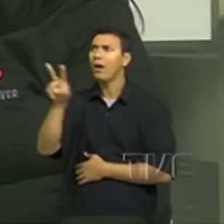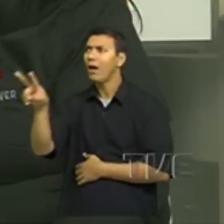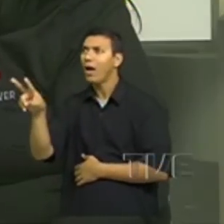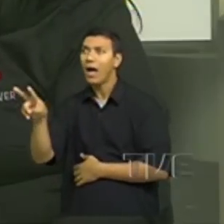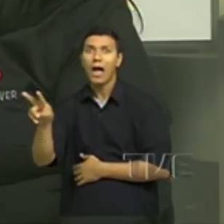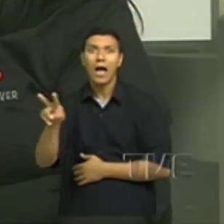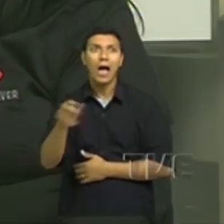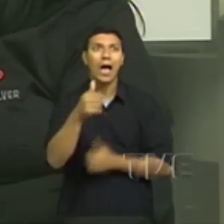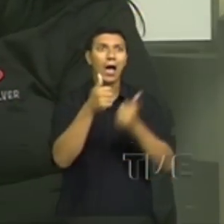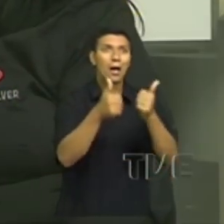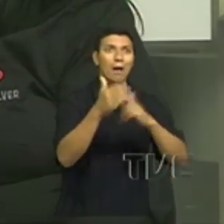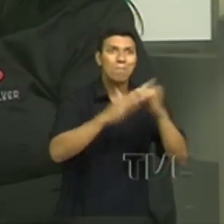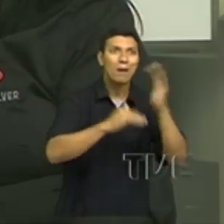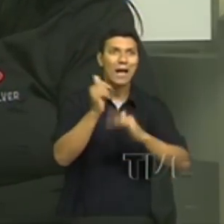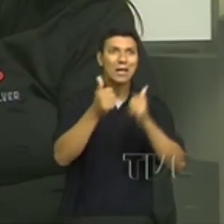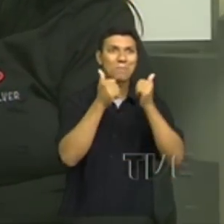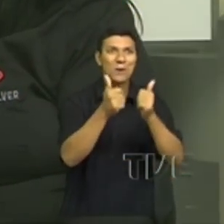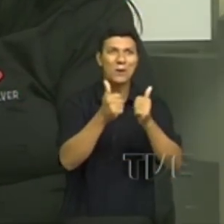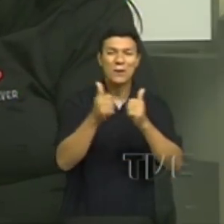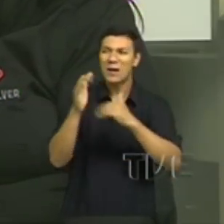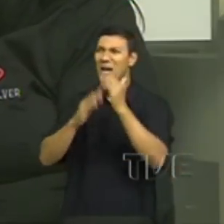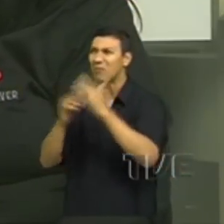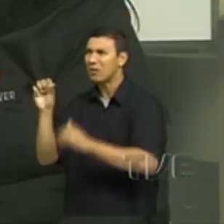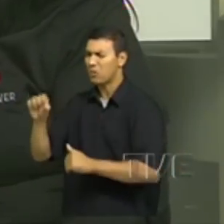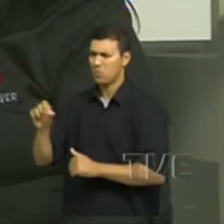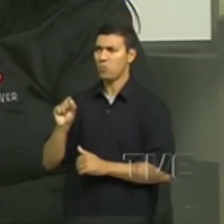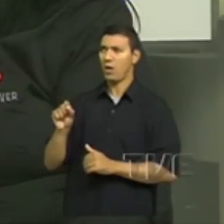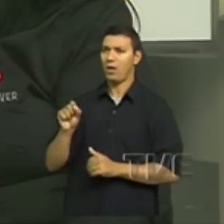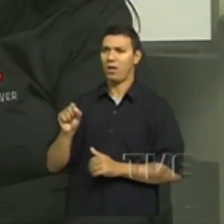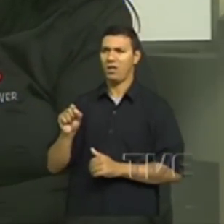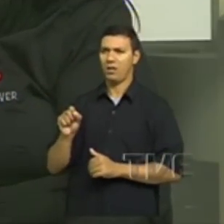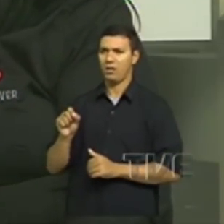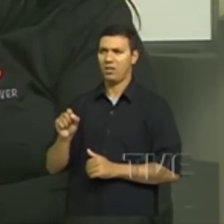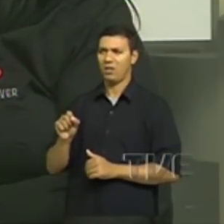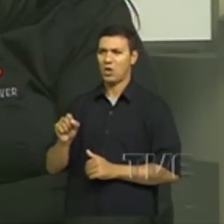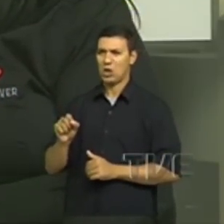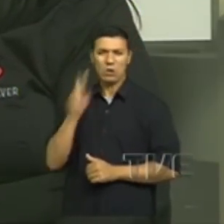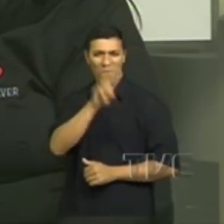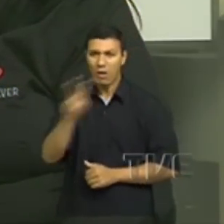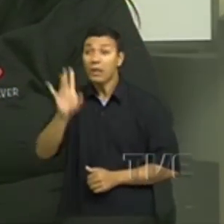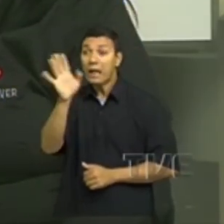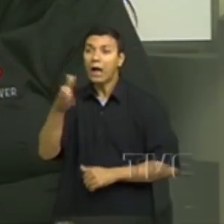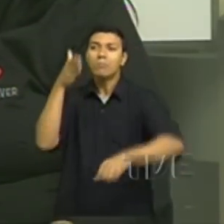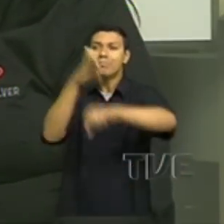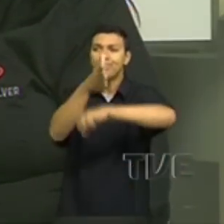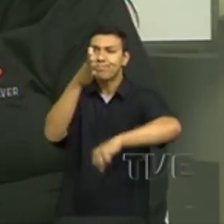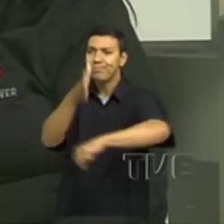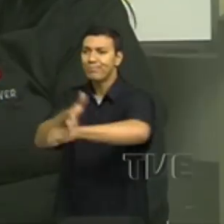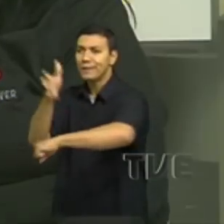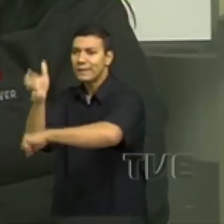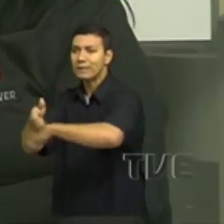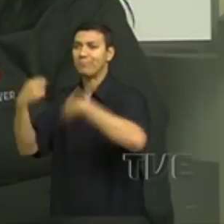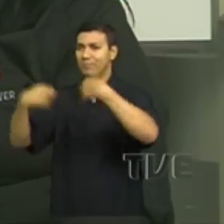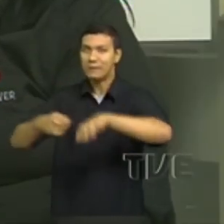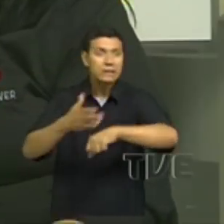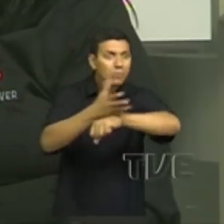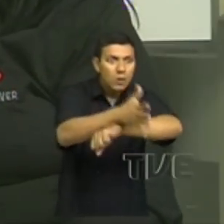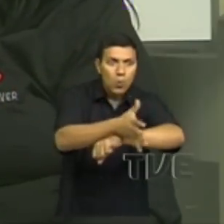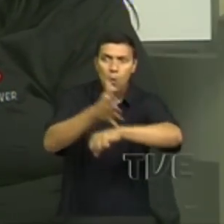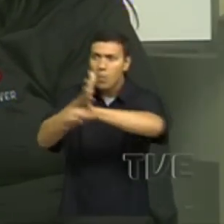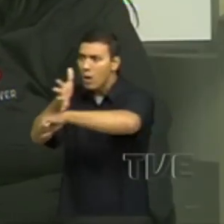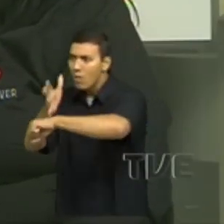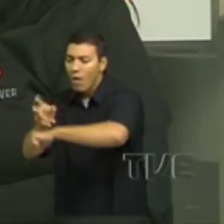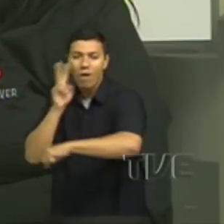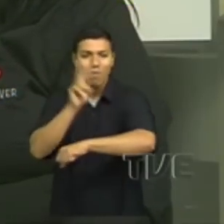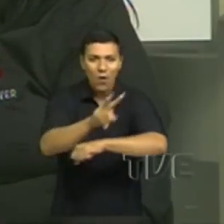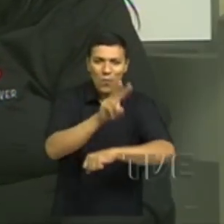boas práticas quando elas convivem, quando elas participam. Não faria sentido nenhum a gente fazer uma